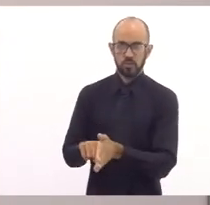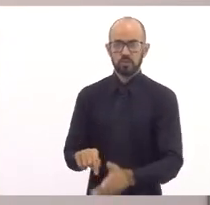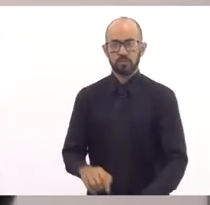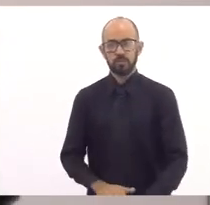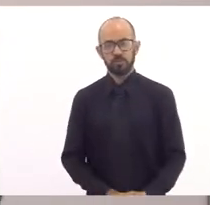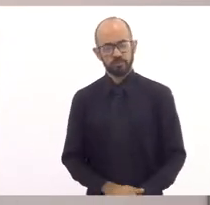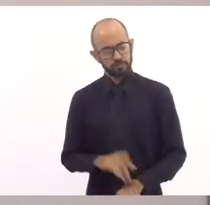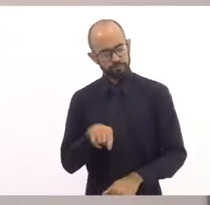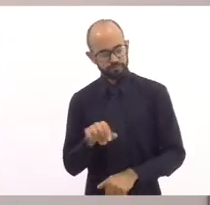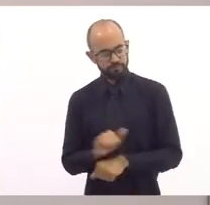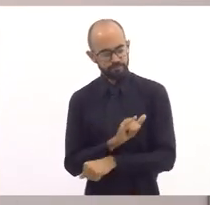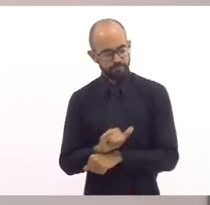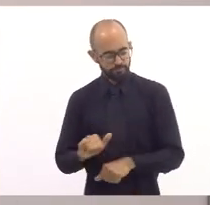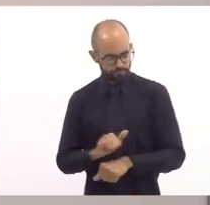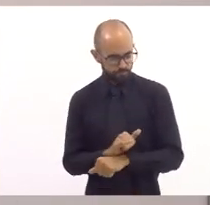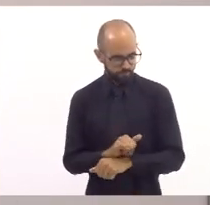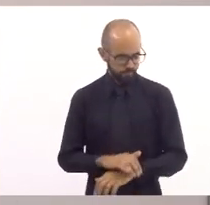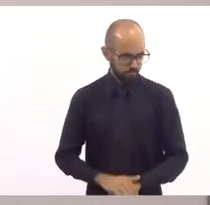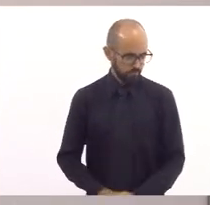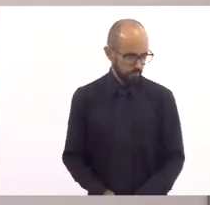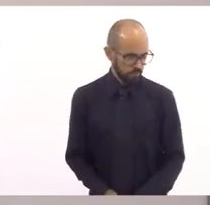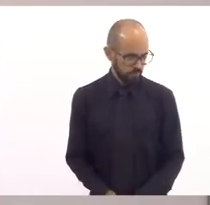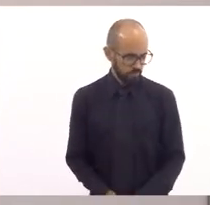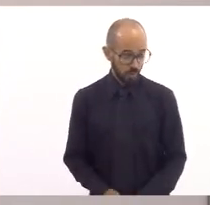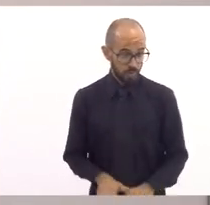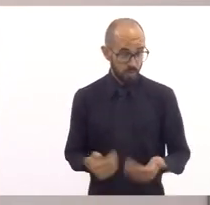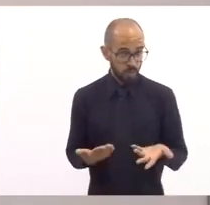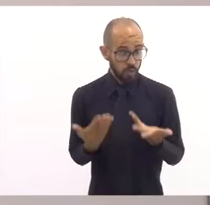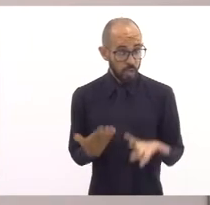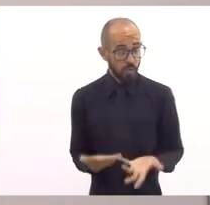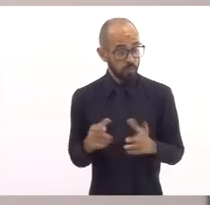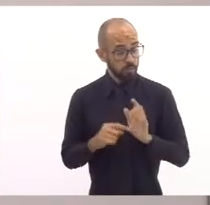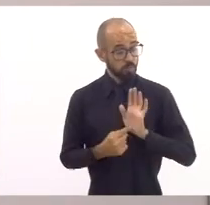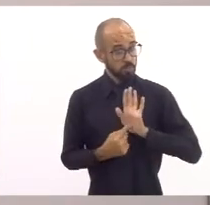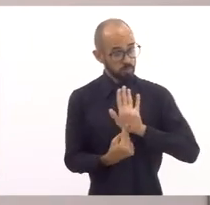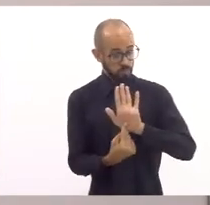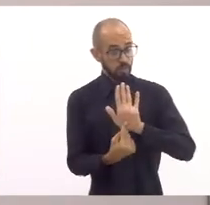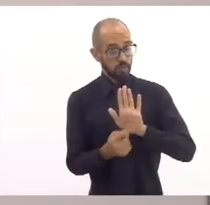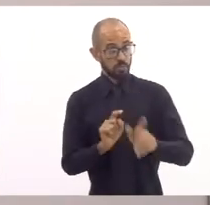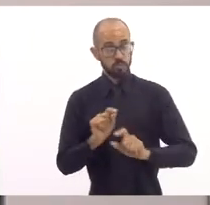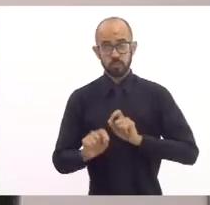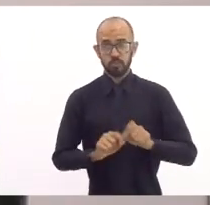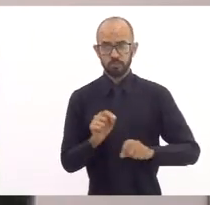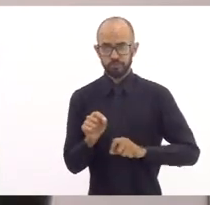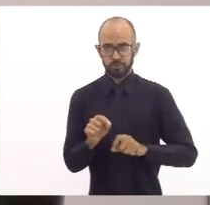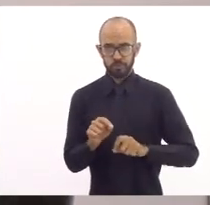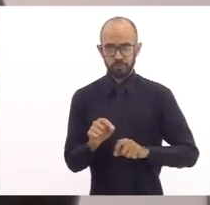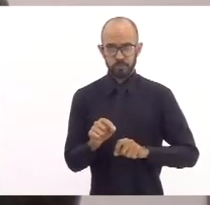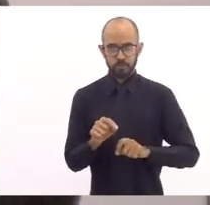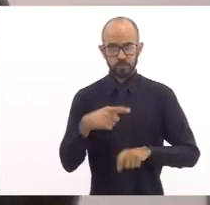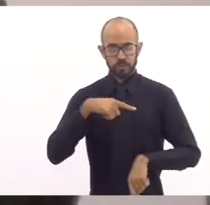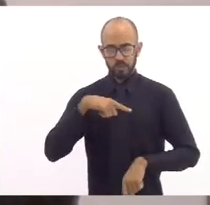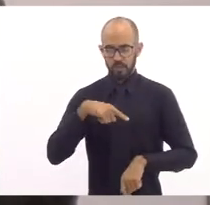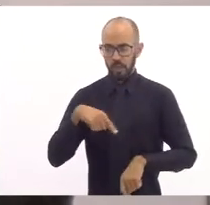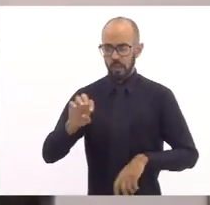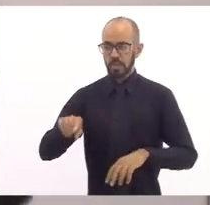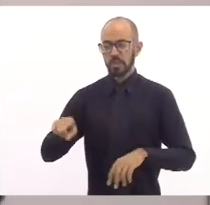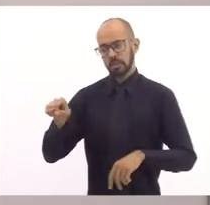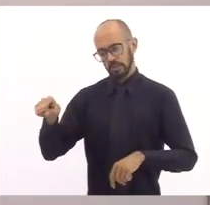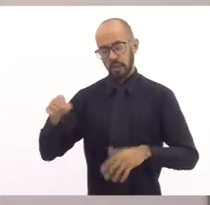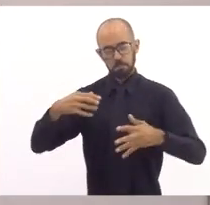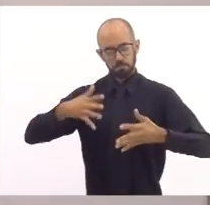Né? Então, eu quero mostrar claramente que o que está, essa chincana que a senhora constata,